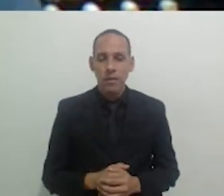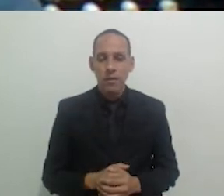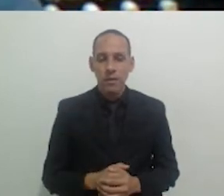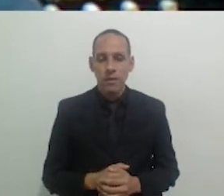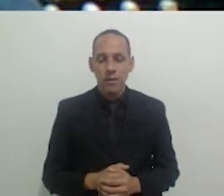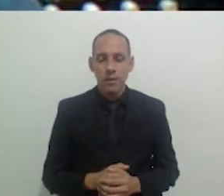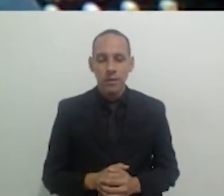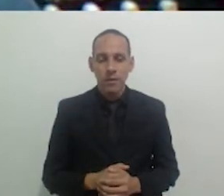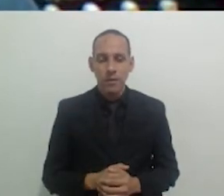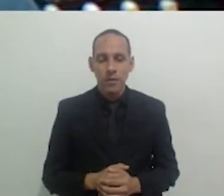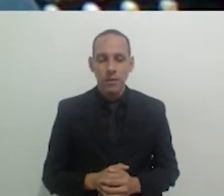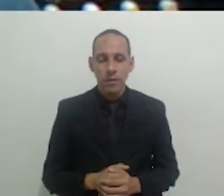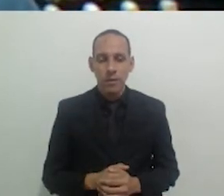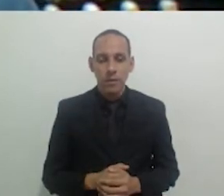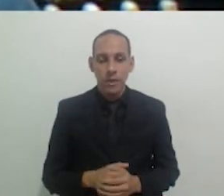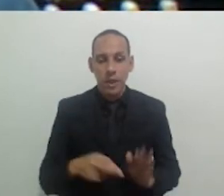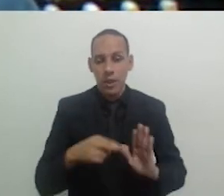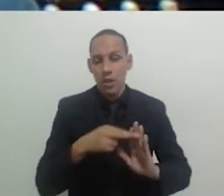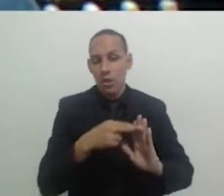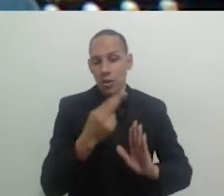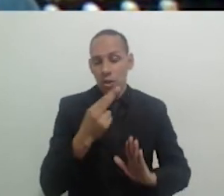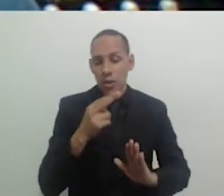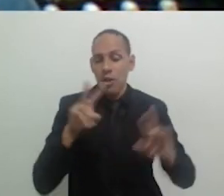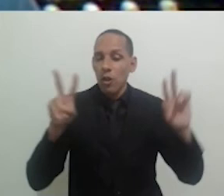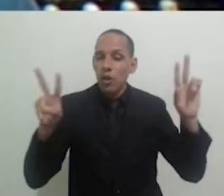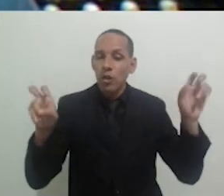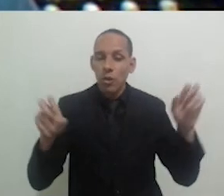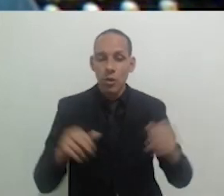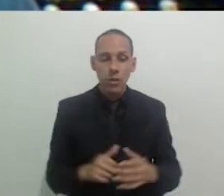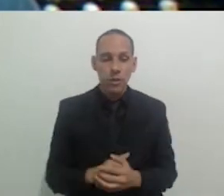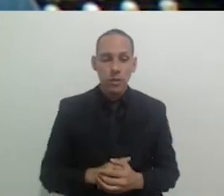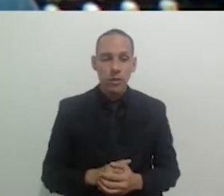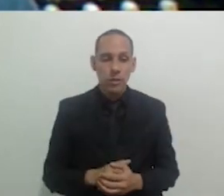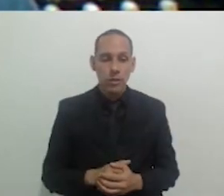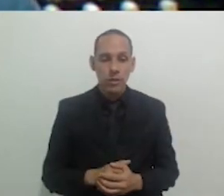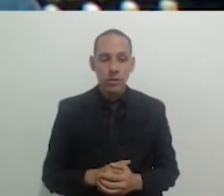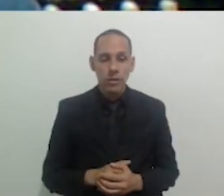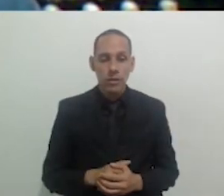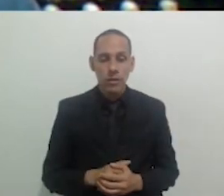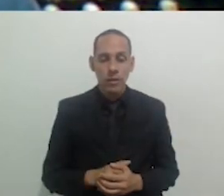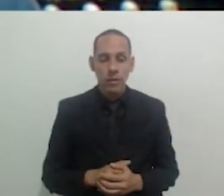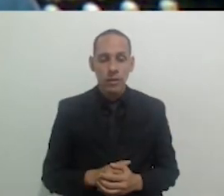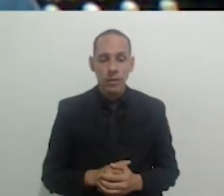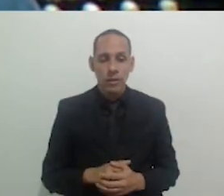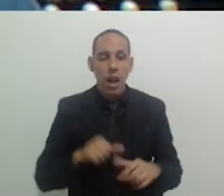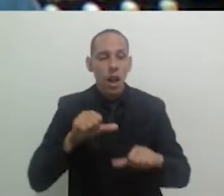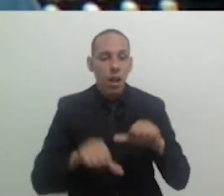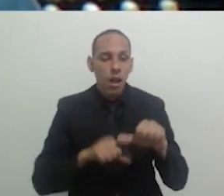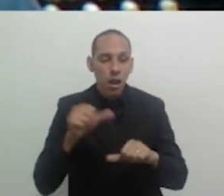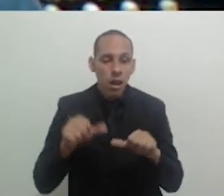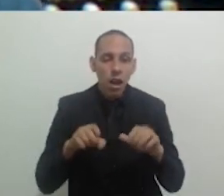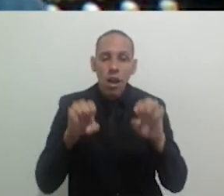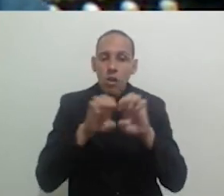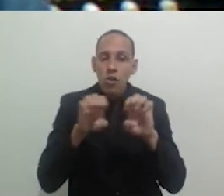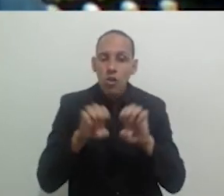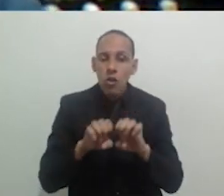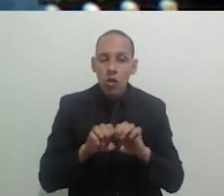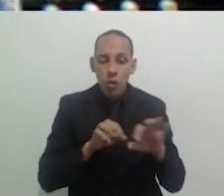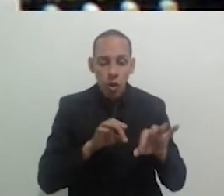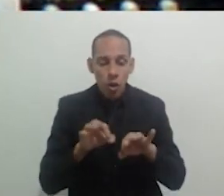Minuta de resolução dispõe sobre a alteração da estrutura organizacional do Tribunal de